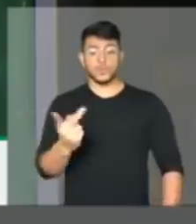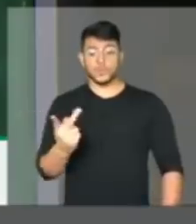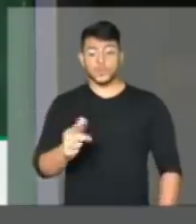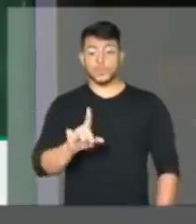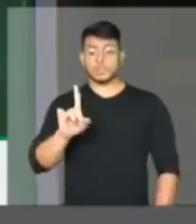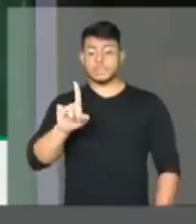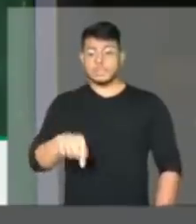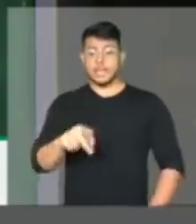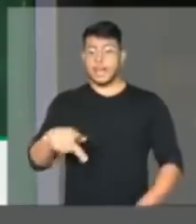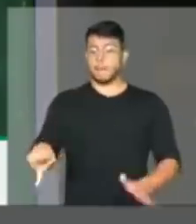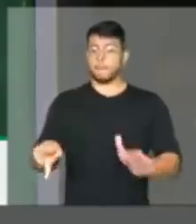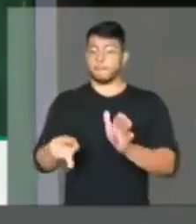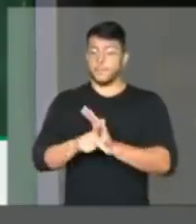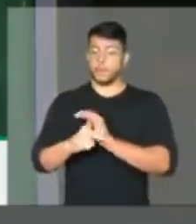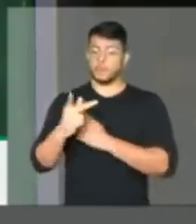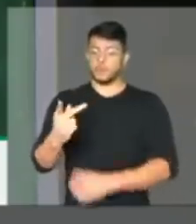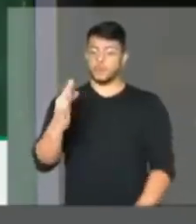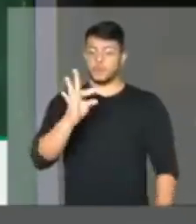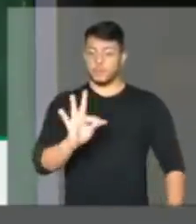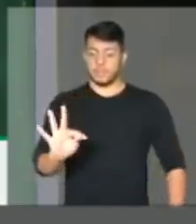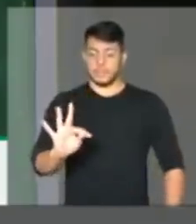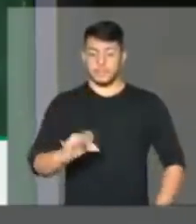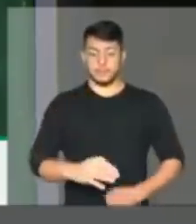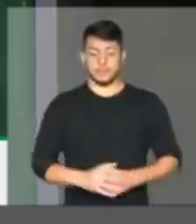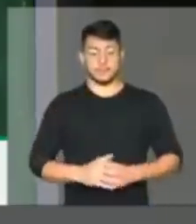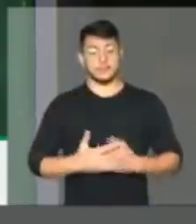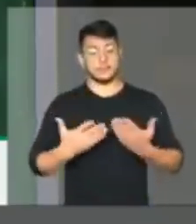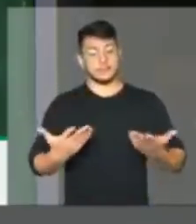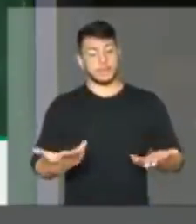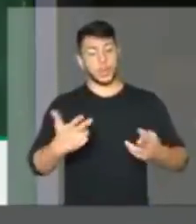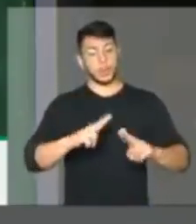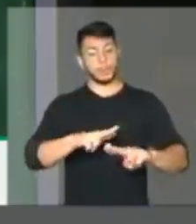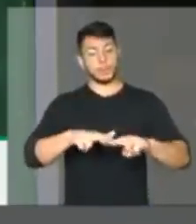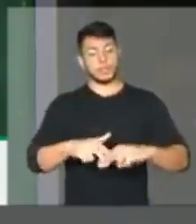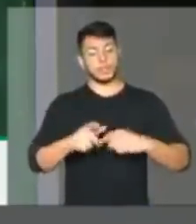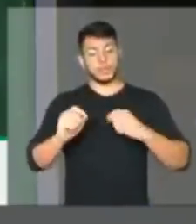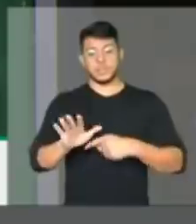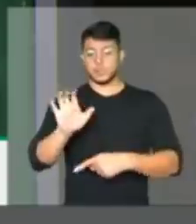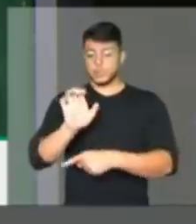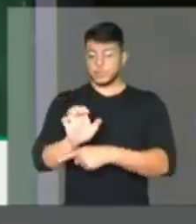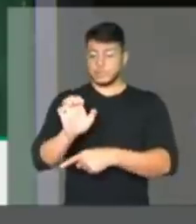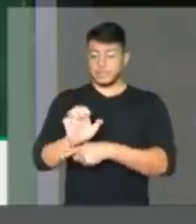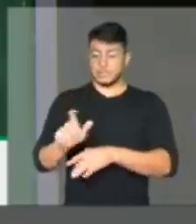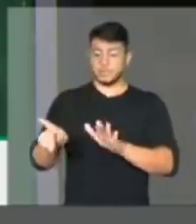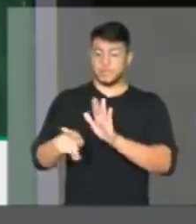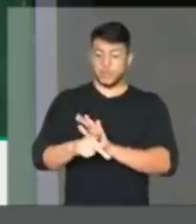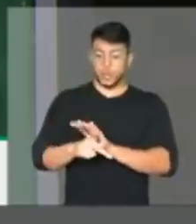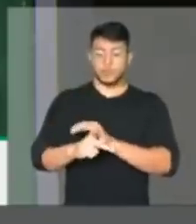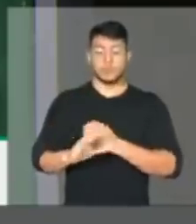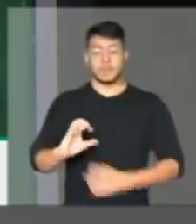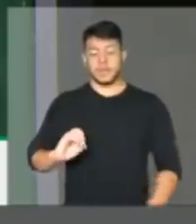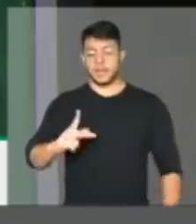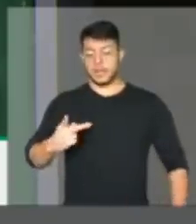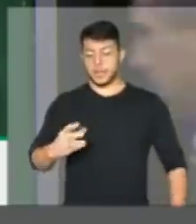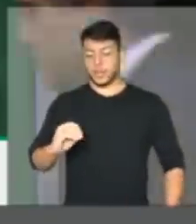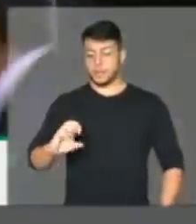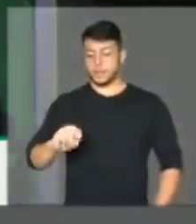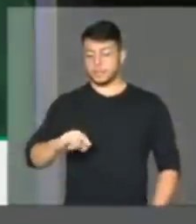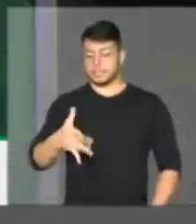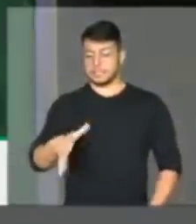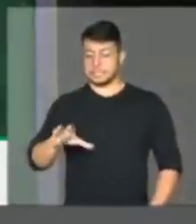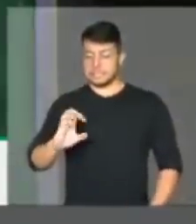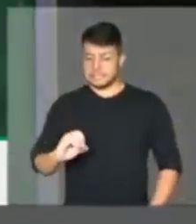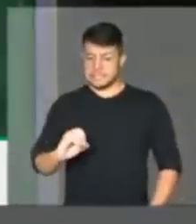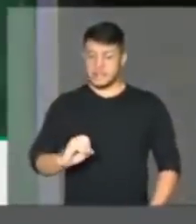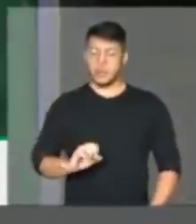governados pelo Partido dos Trabalhadores. Portanto, os estados governados pela oposição, que eleou aqui na hora de subir